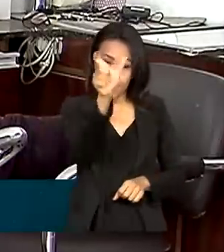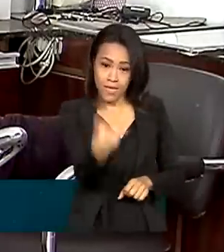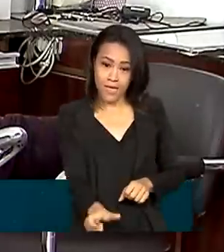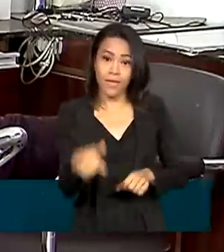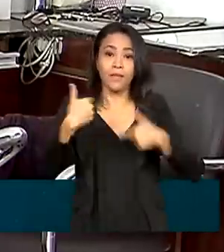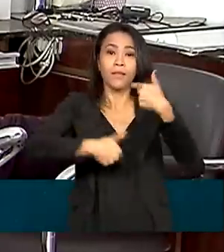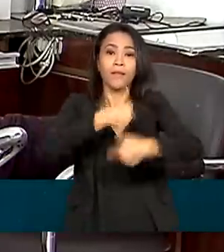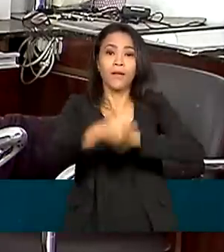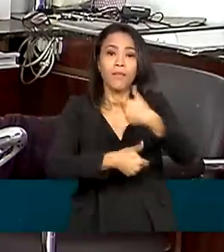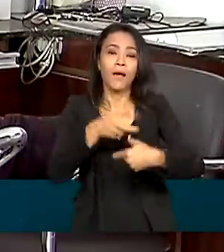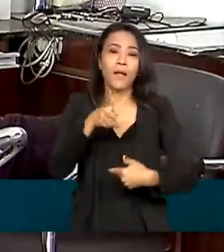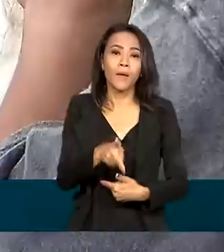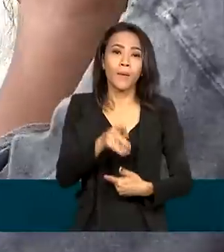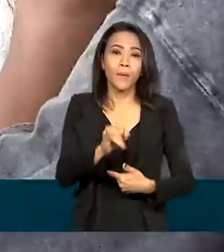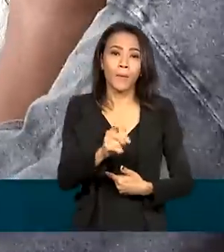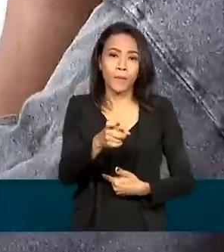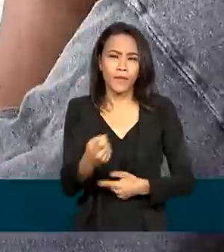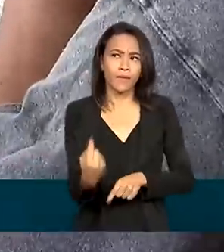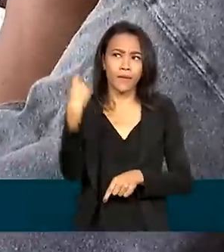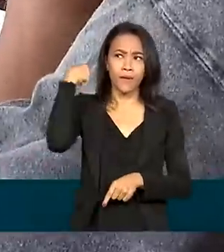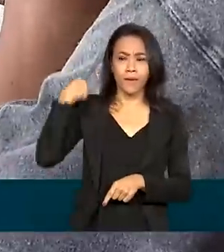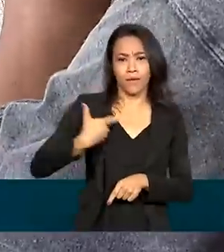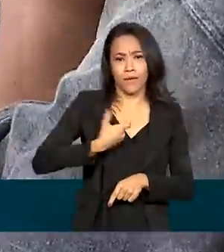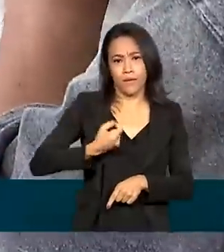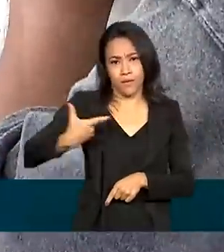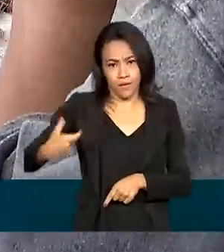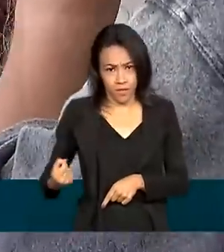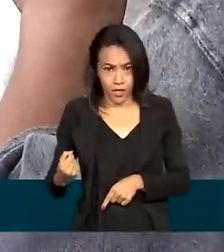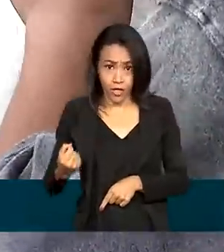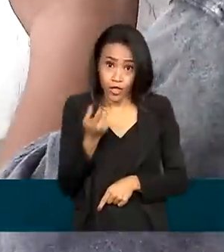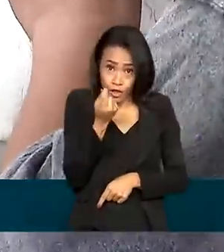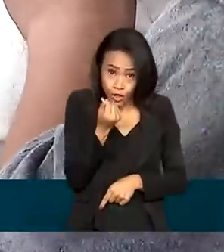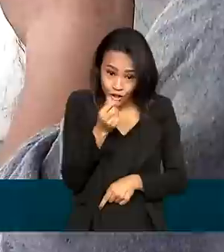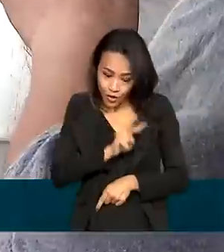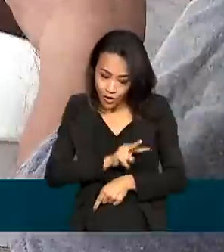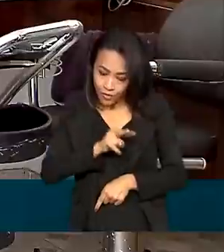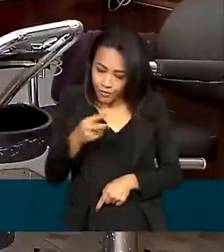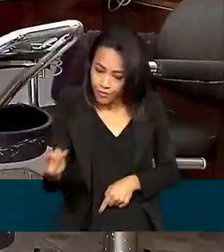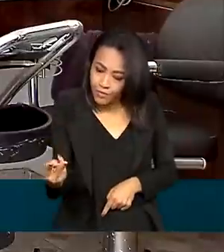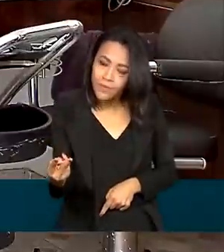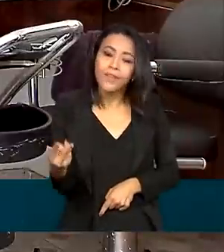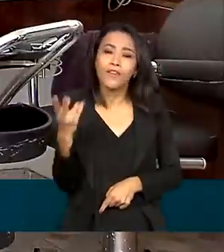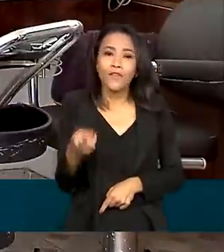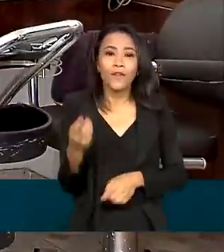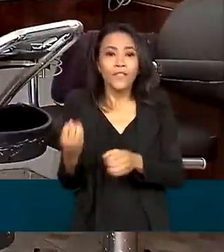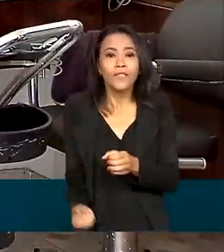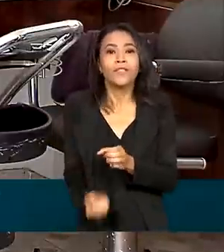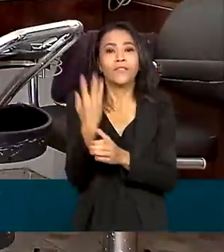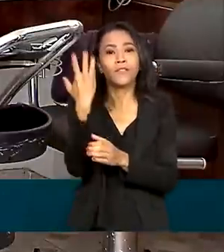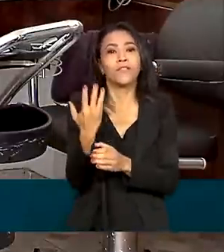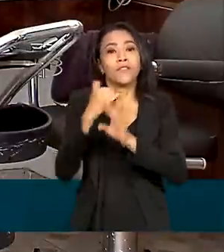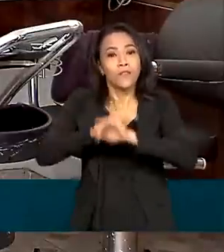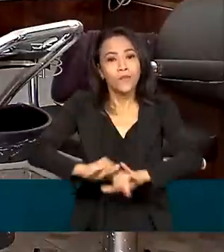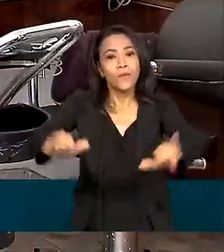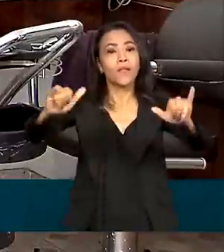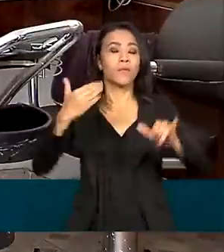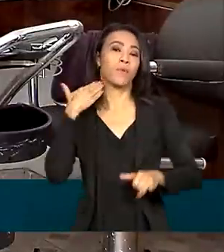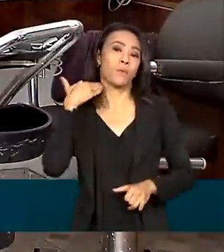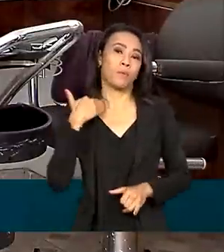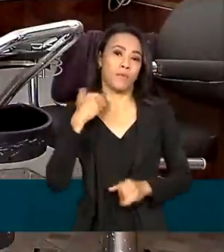pics desde 2020 quando a ferramenta de transferência de dinheiro online foi lançada pelo banco central